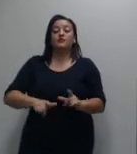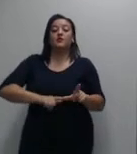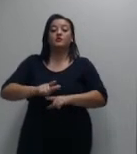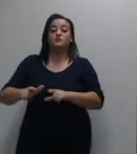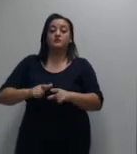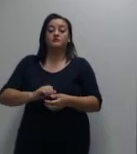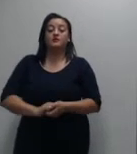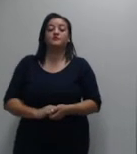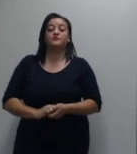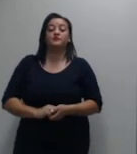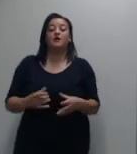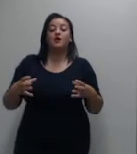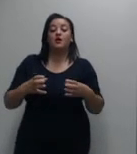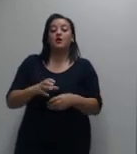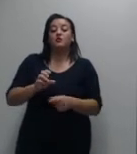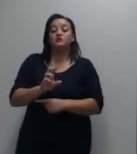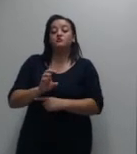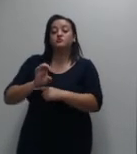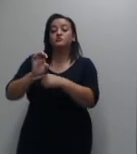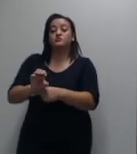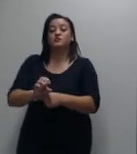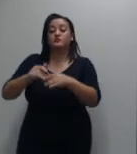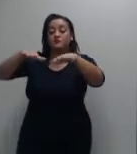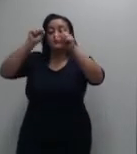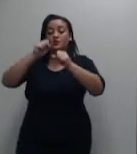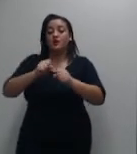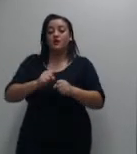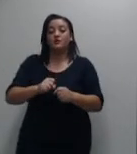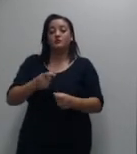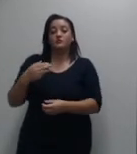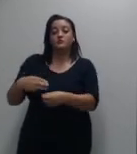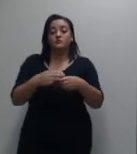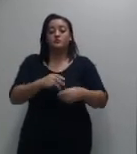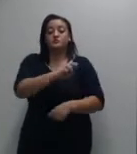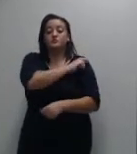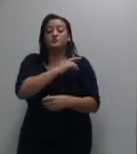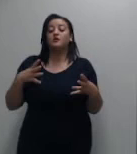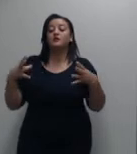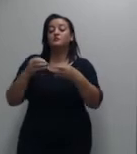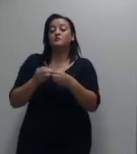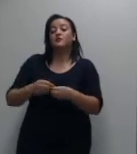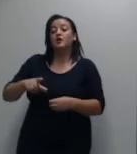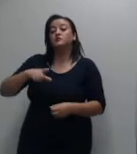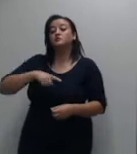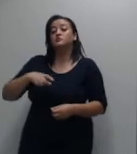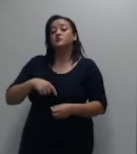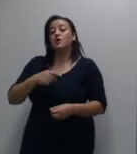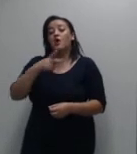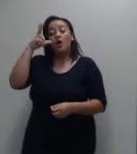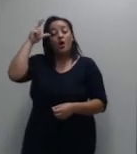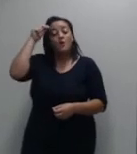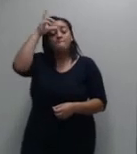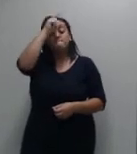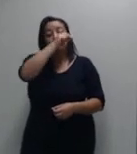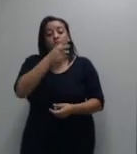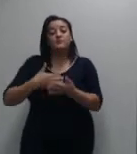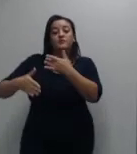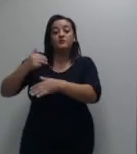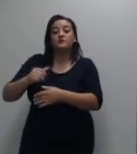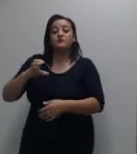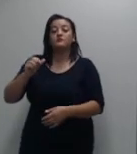Conselheiro no Tribunal de Contas no município de Diadema em azul abriu o prefeito anterior que era horrível